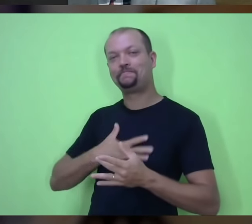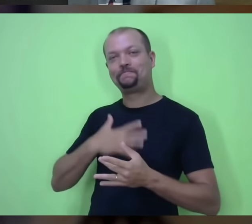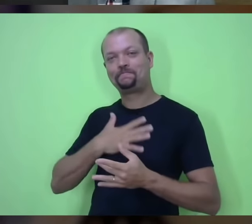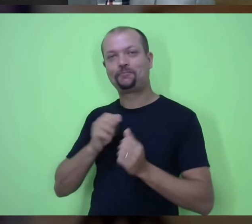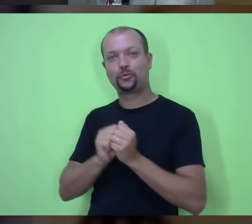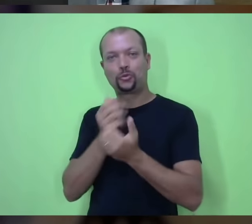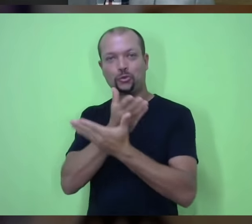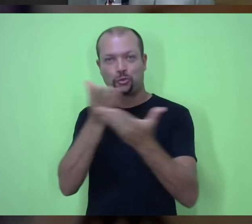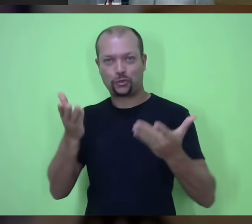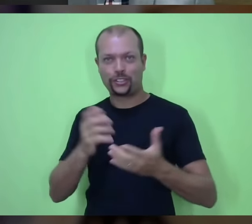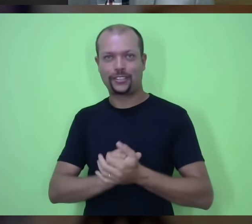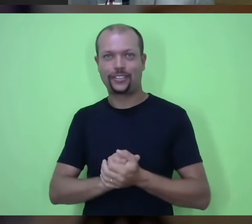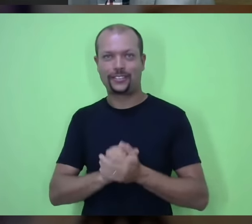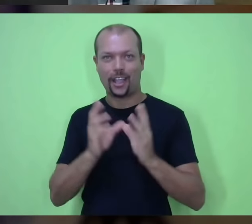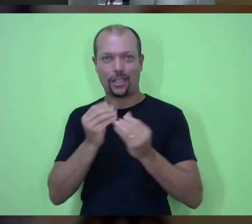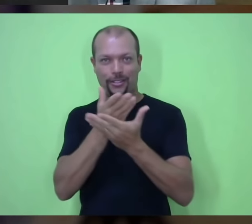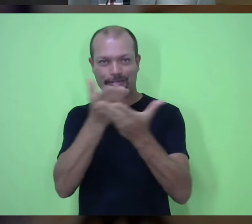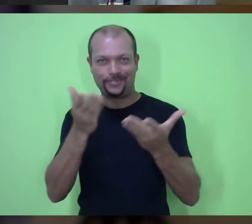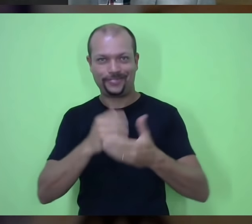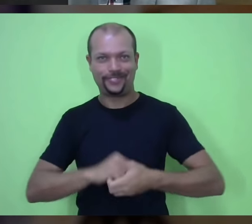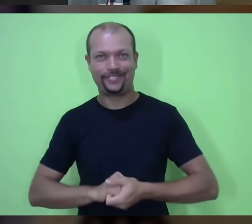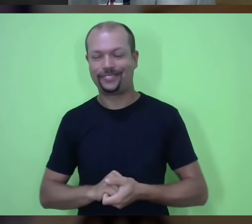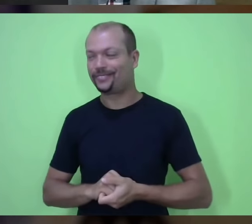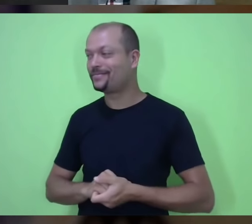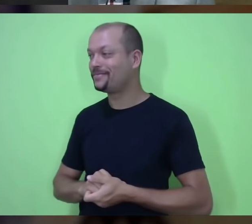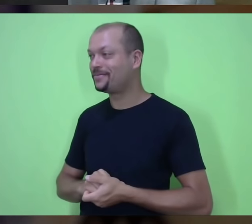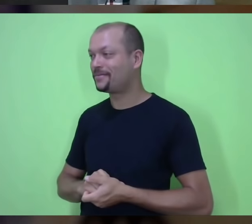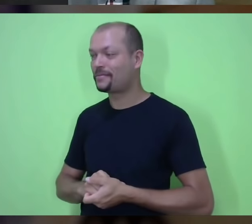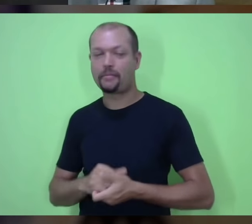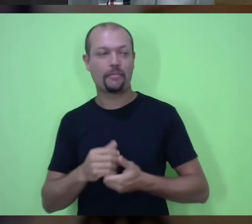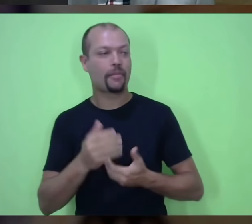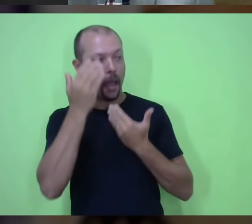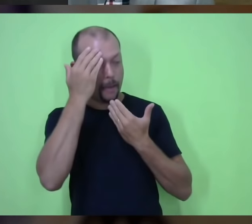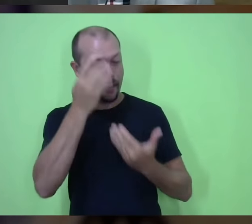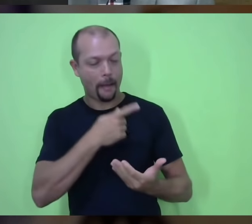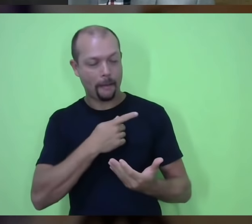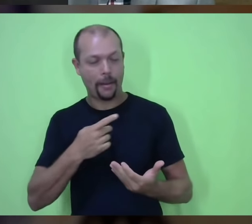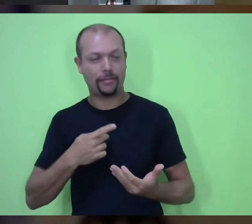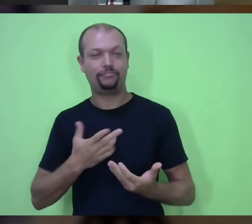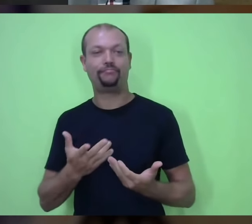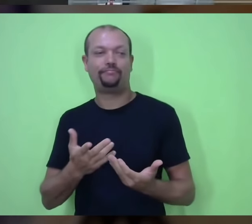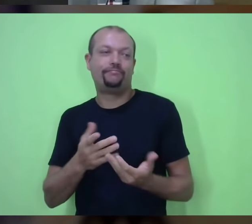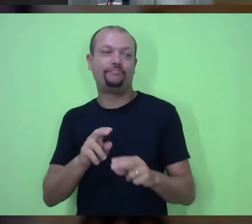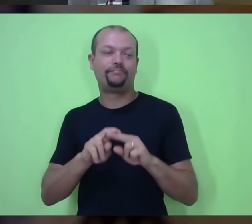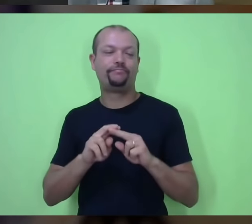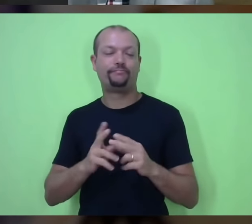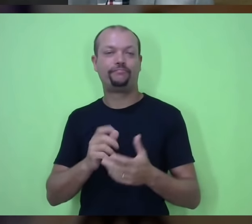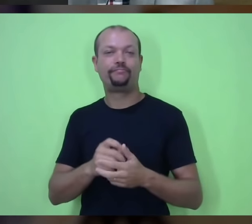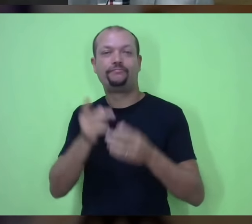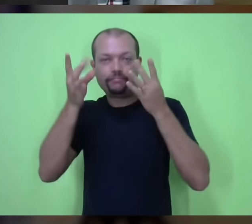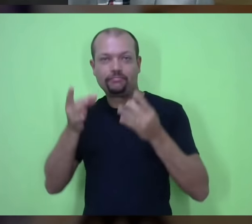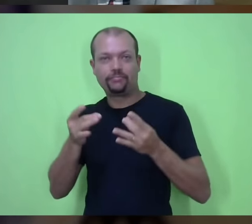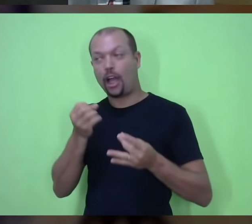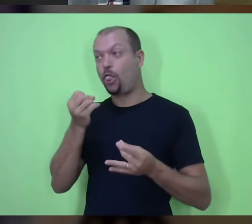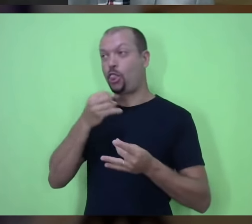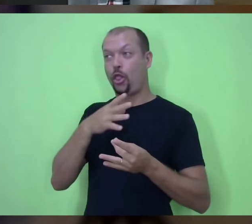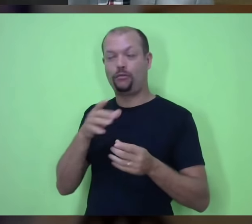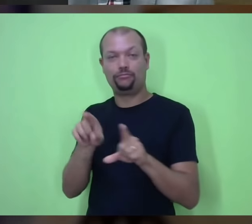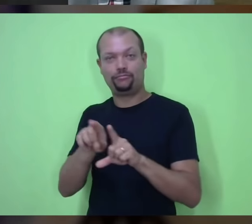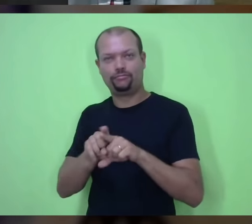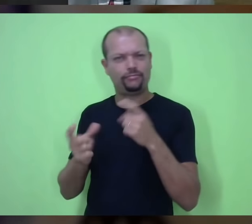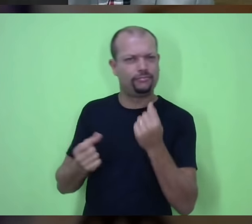e é um prazer estar com todos nessa noite. Pastor Gabriel, muito obrigado pela sua autodescrição. Veja, é algo novo